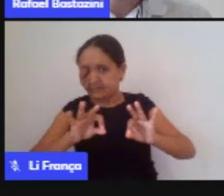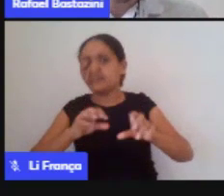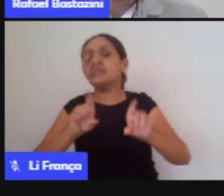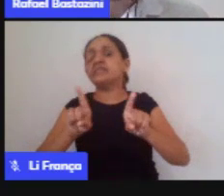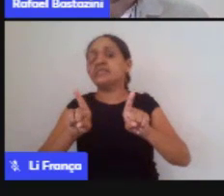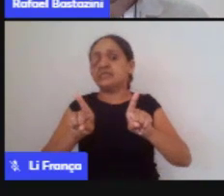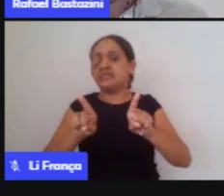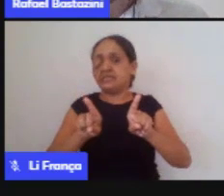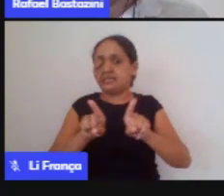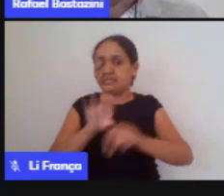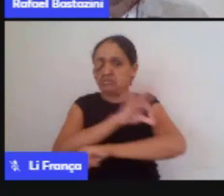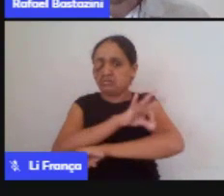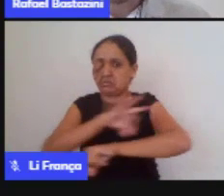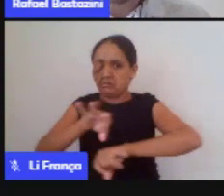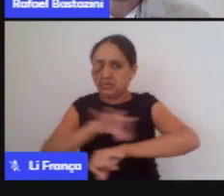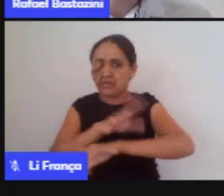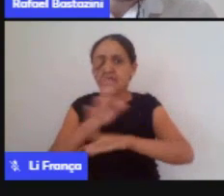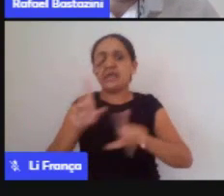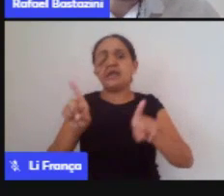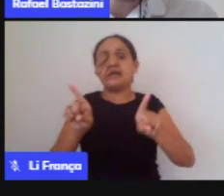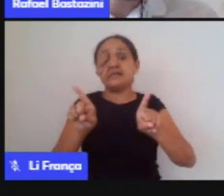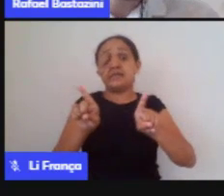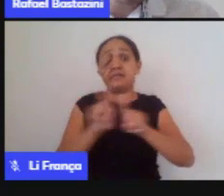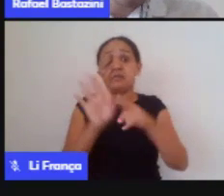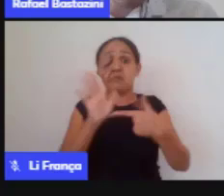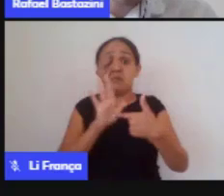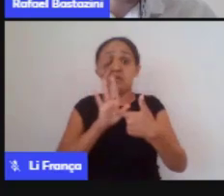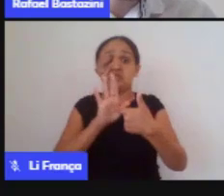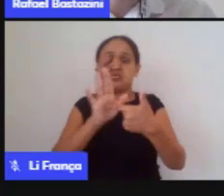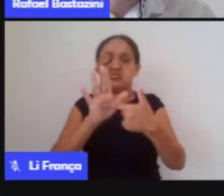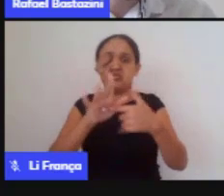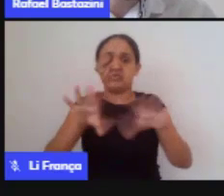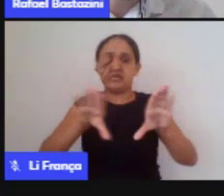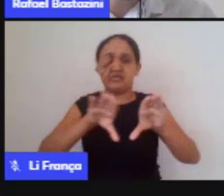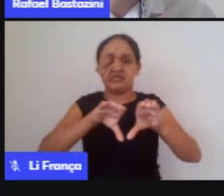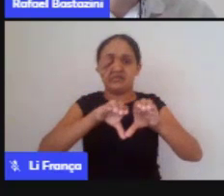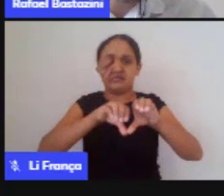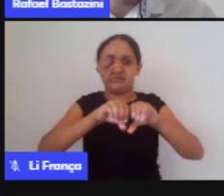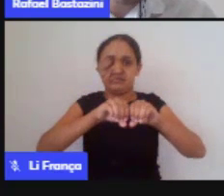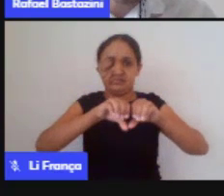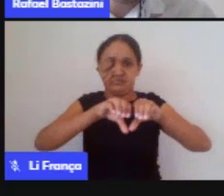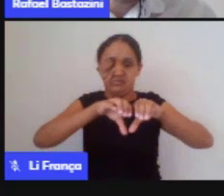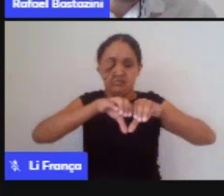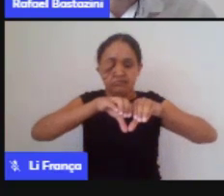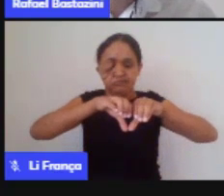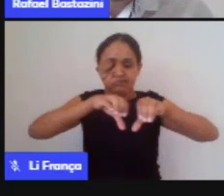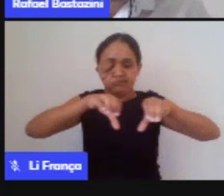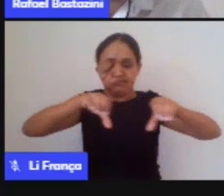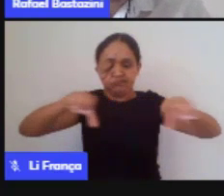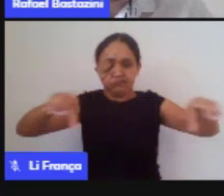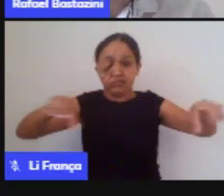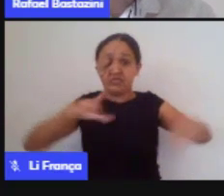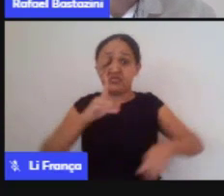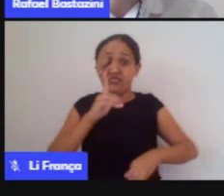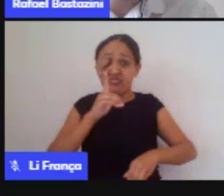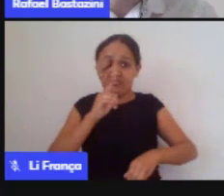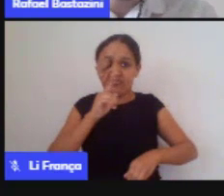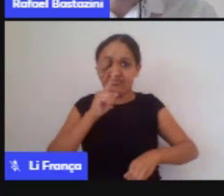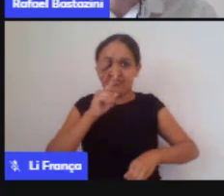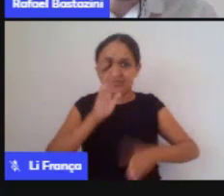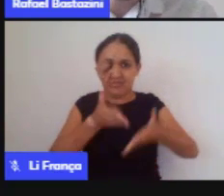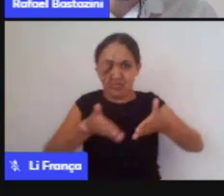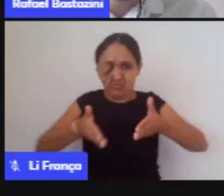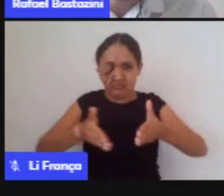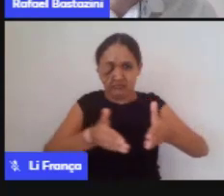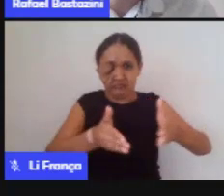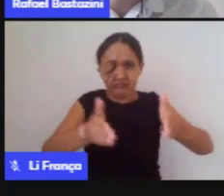período foi marcado, por exemplo, na nossa cidade, pela canalização de muitos córregos. Então, aqui, nessa